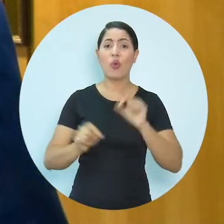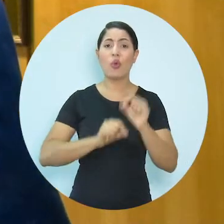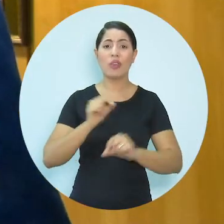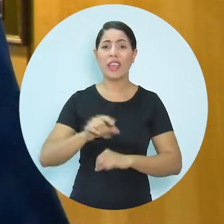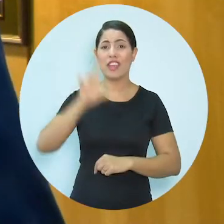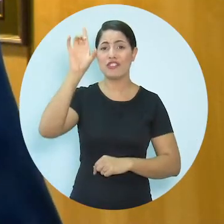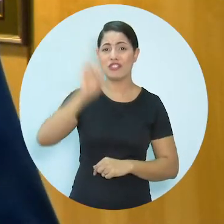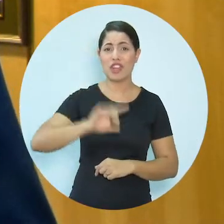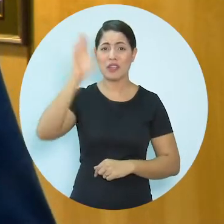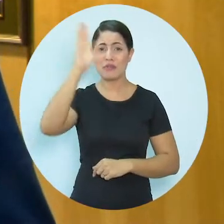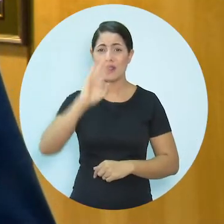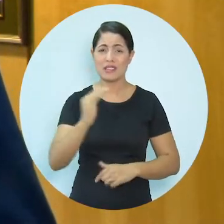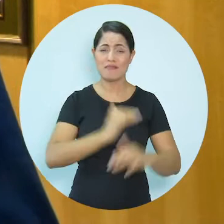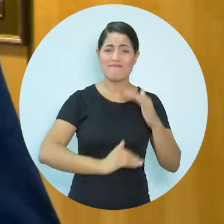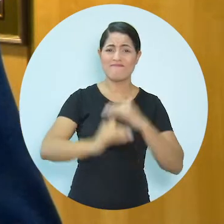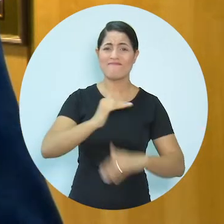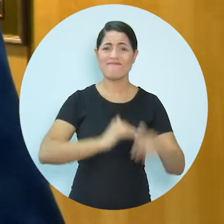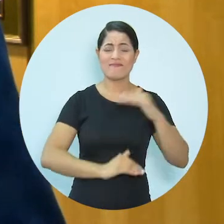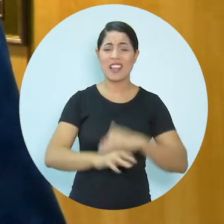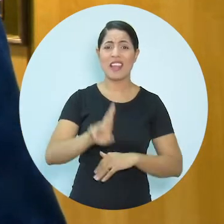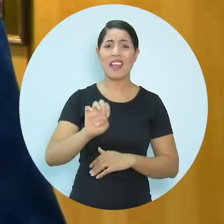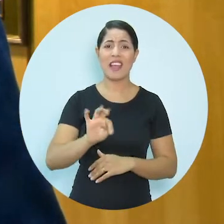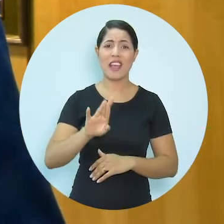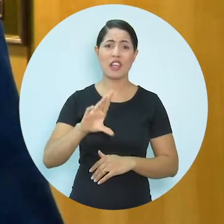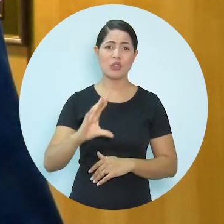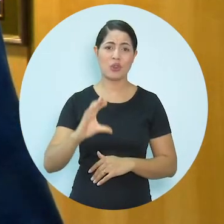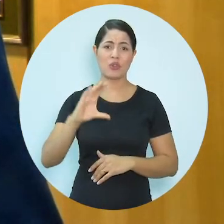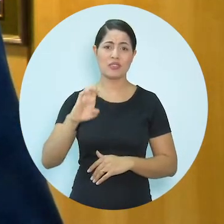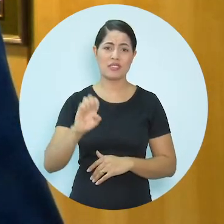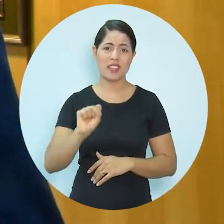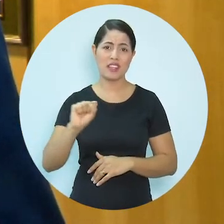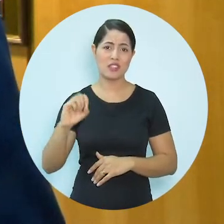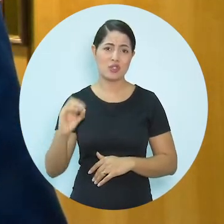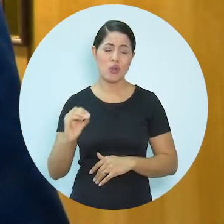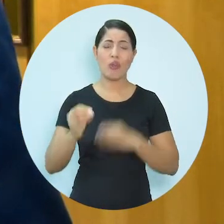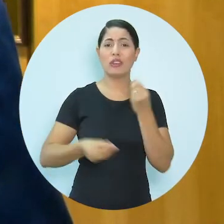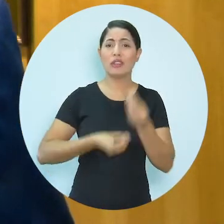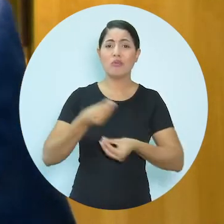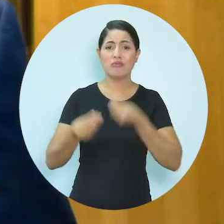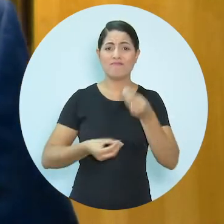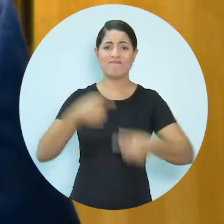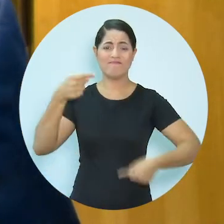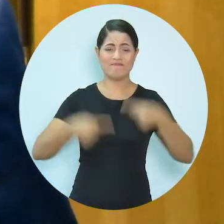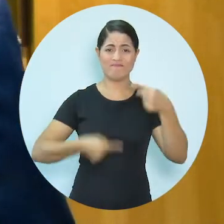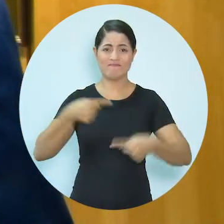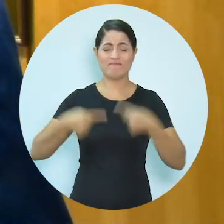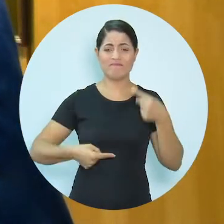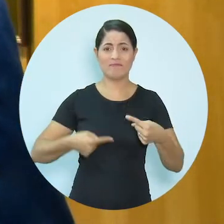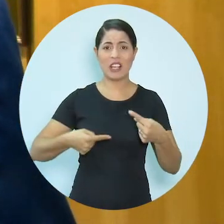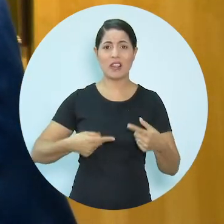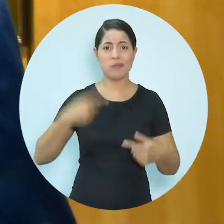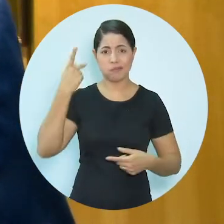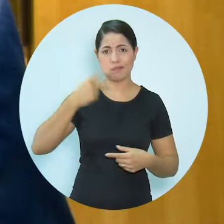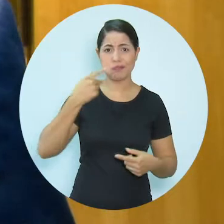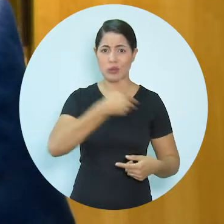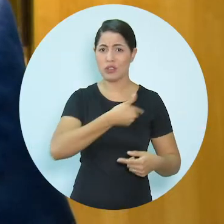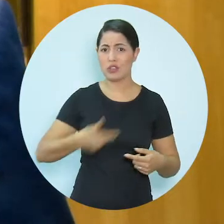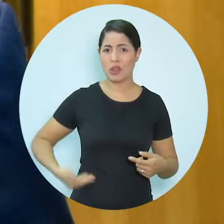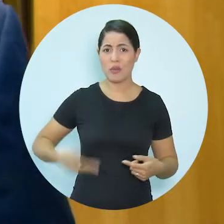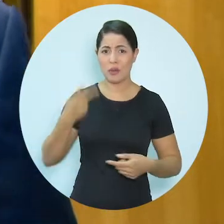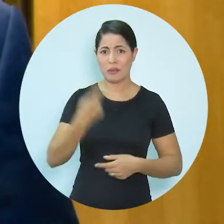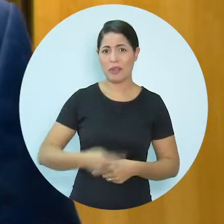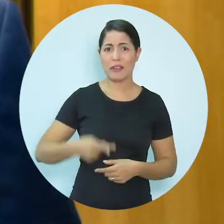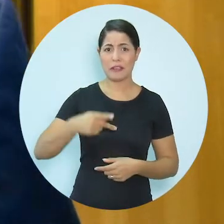os retrocessos porque passa essa política pública no nosso país. Discutimos